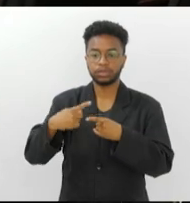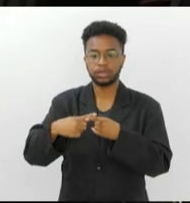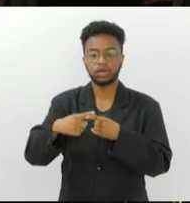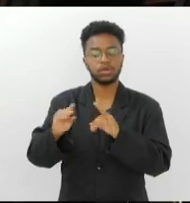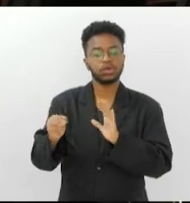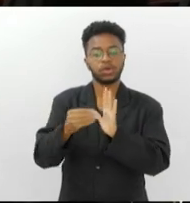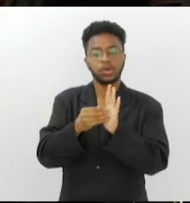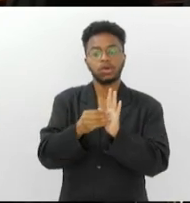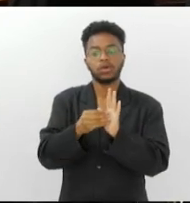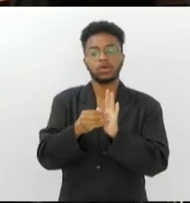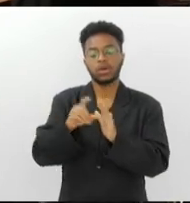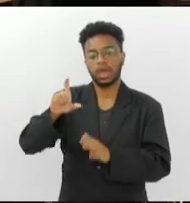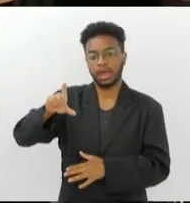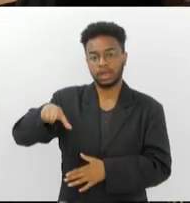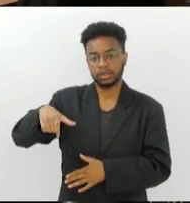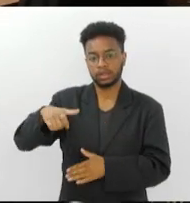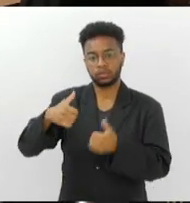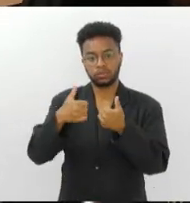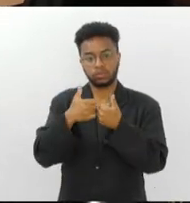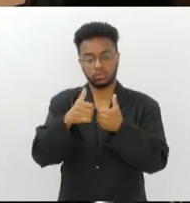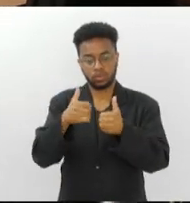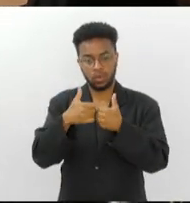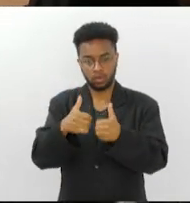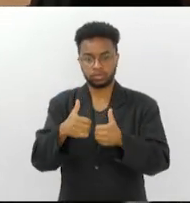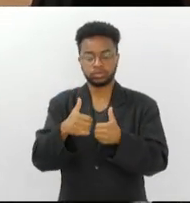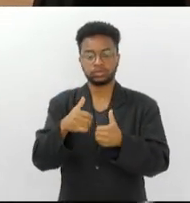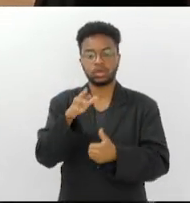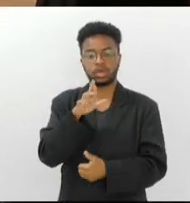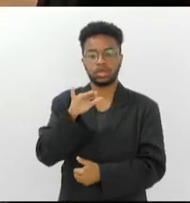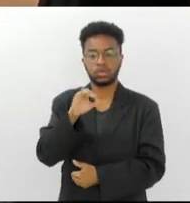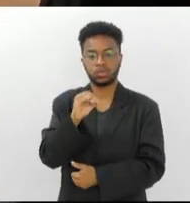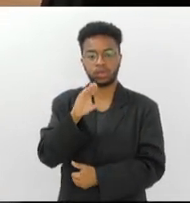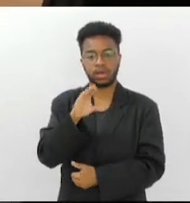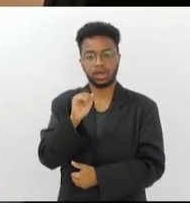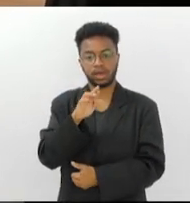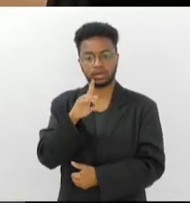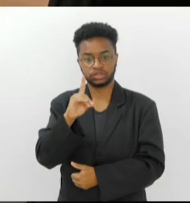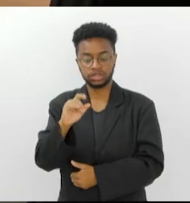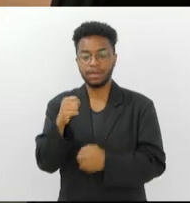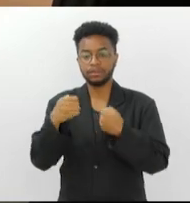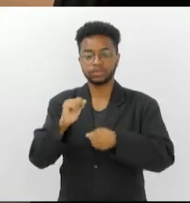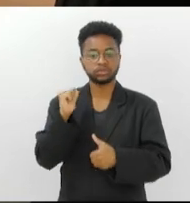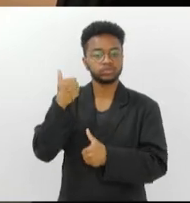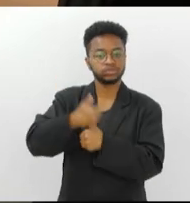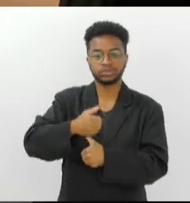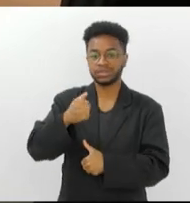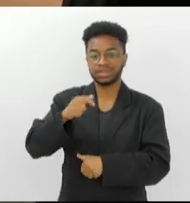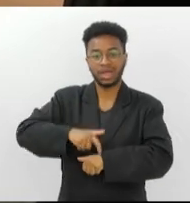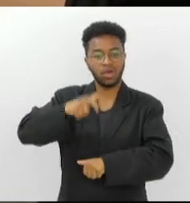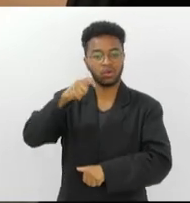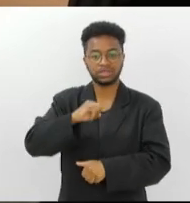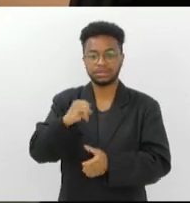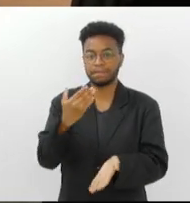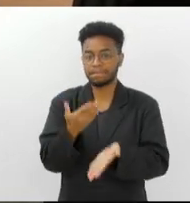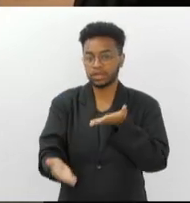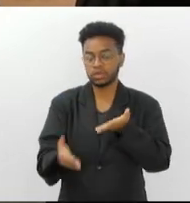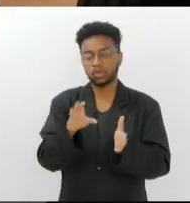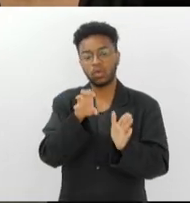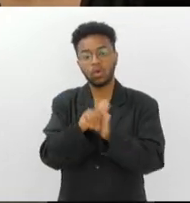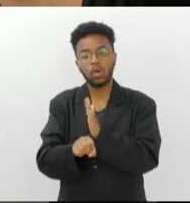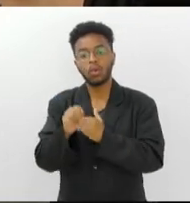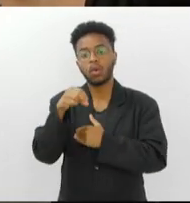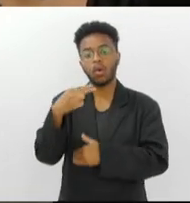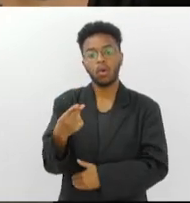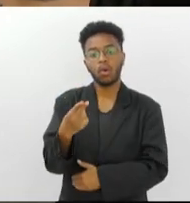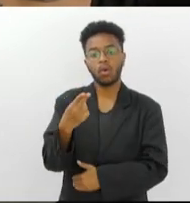que os cartões de transporte do Rio Card Mais sejam substituídos de forma imediata em caso de perda, roubo ou